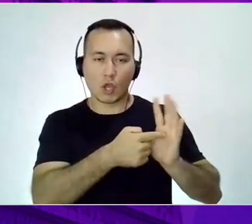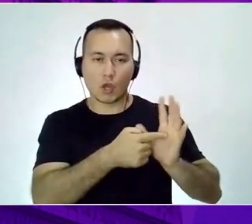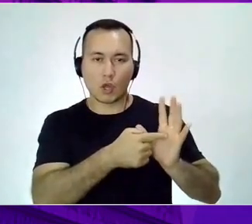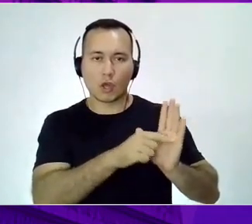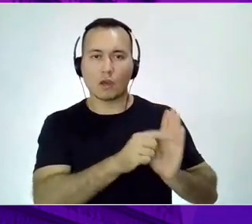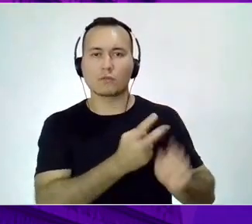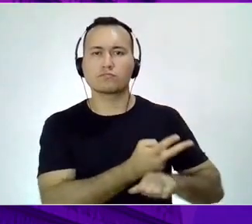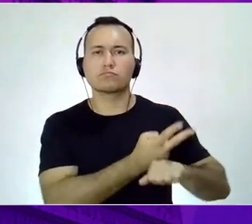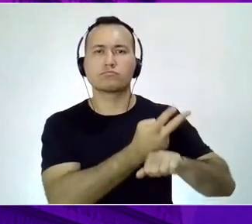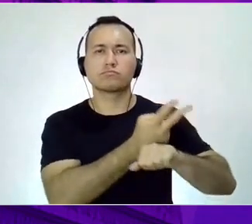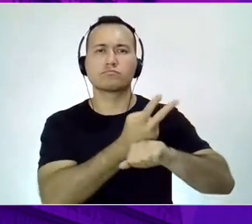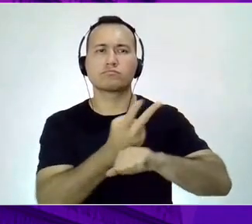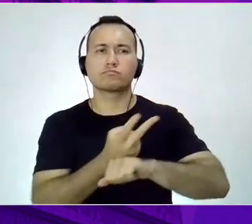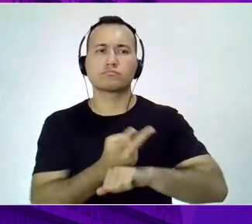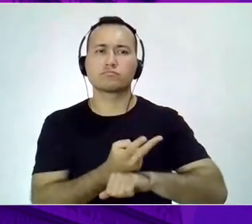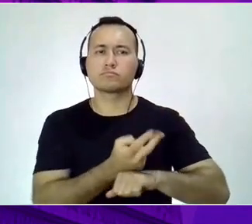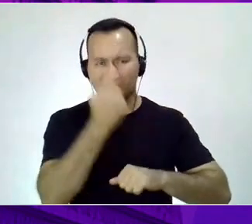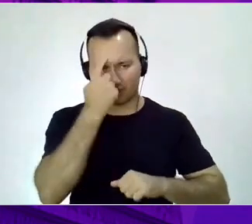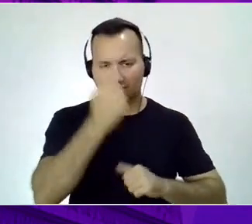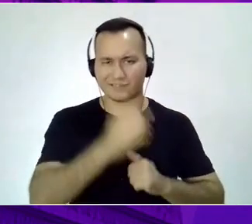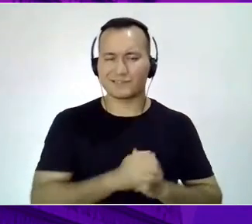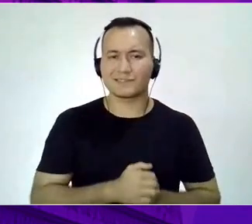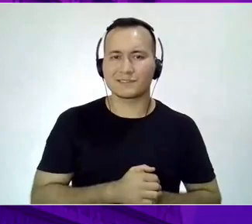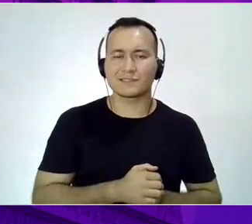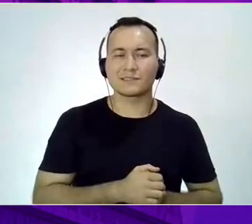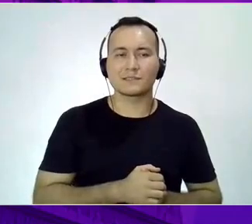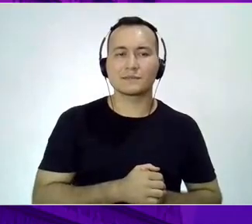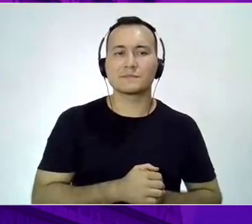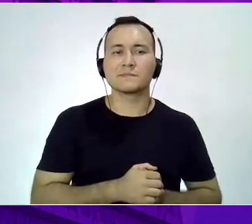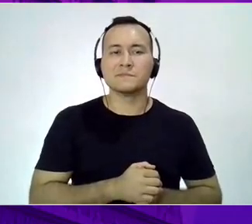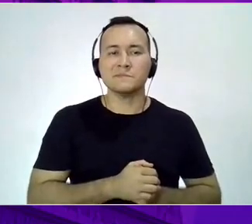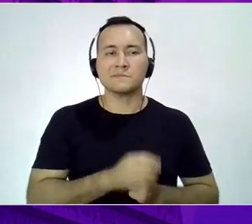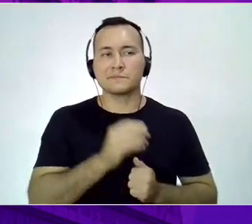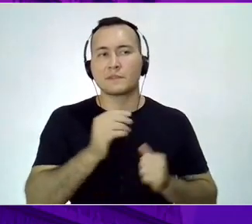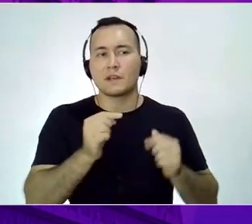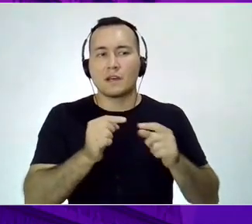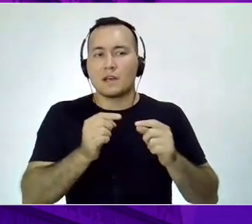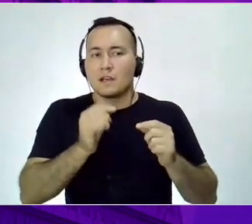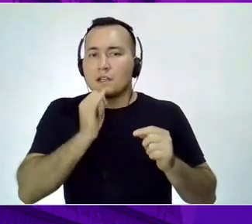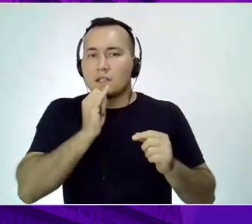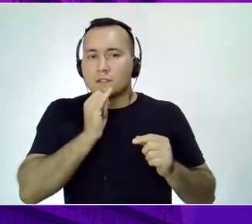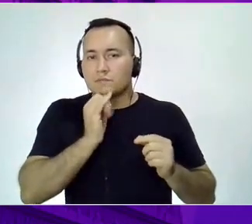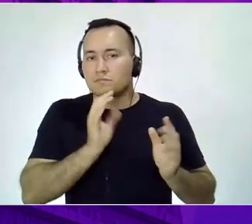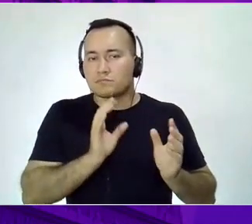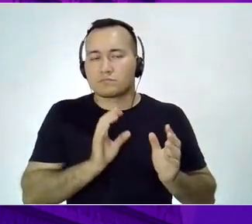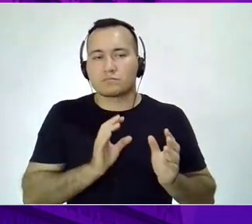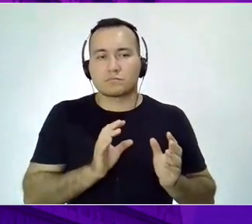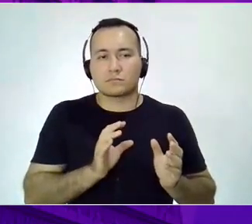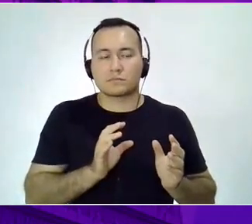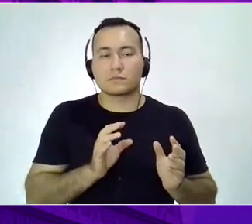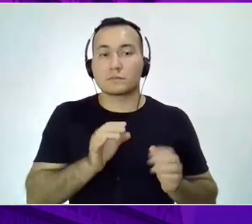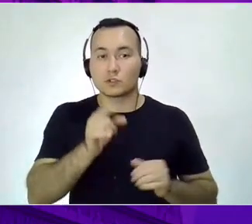resultado associado a isso. Se eu mudo a ordem dessa lista de palavras, no mínimo uma parte desse resultado